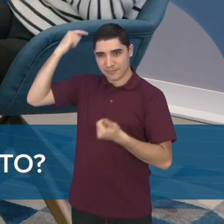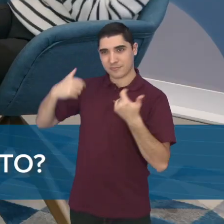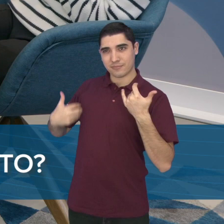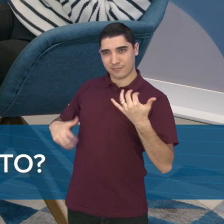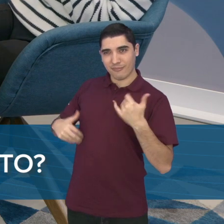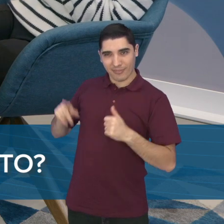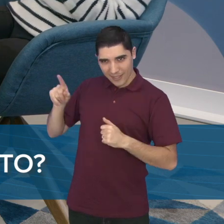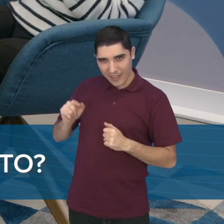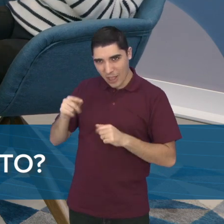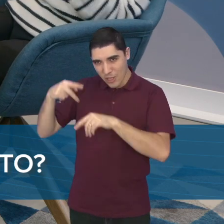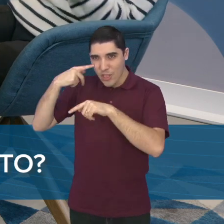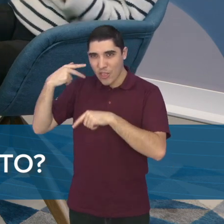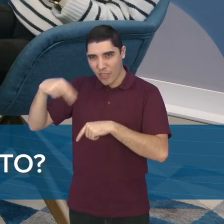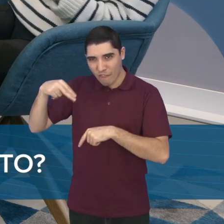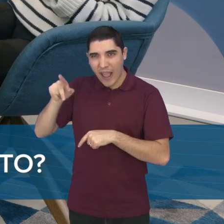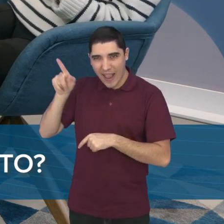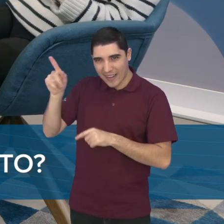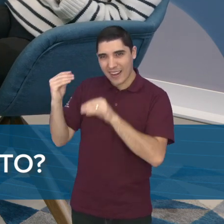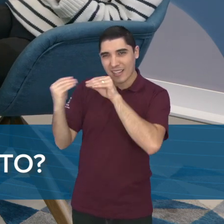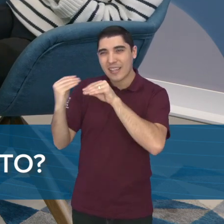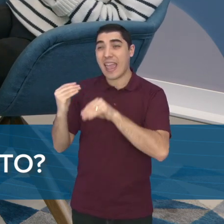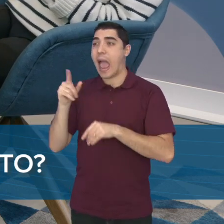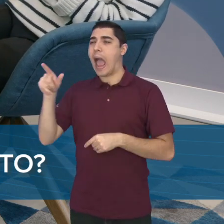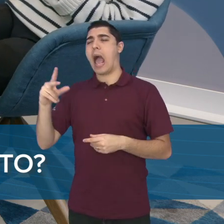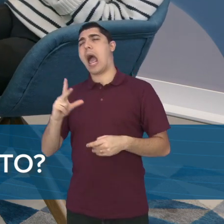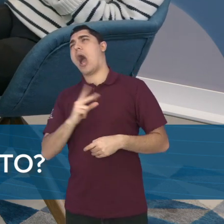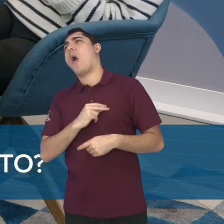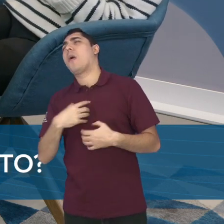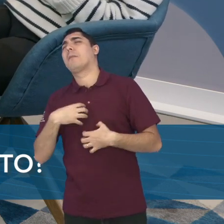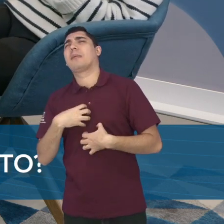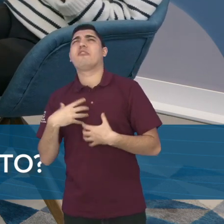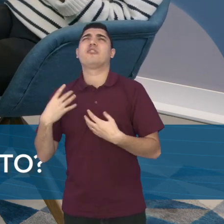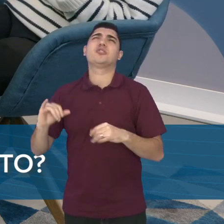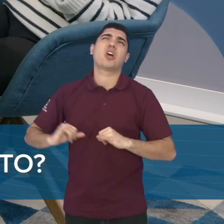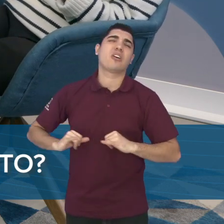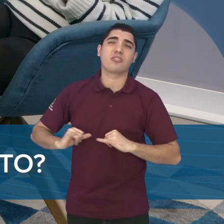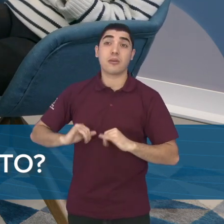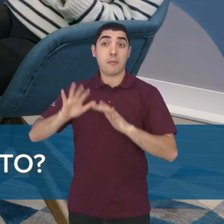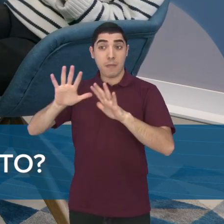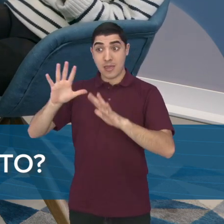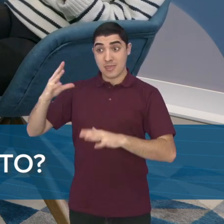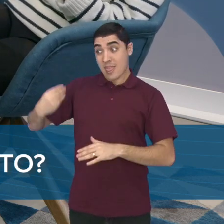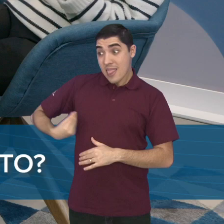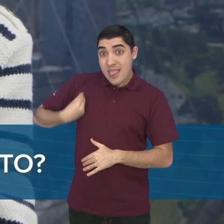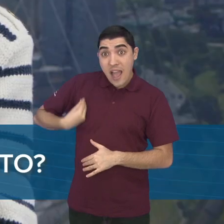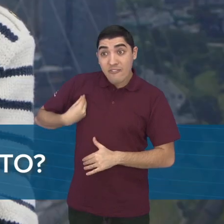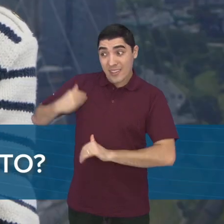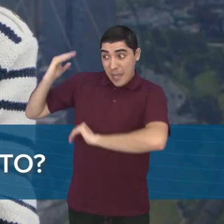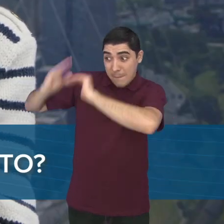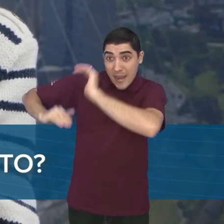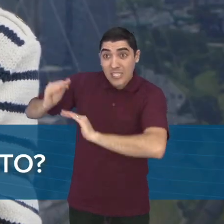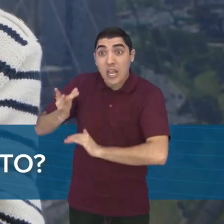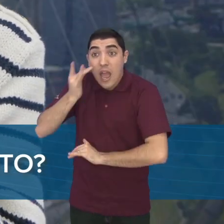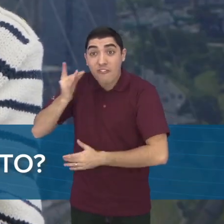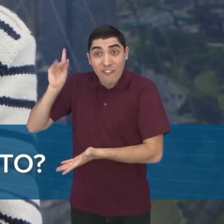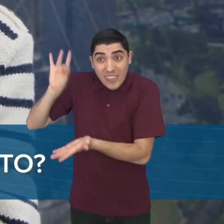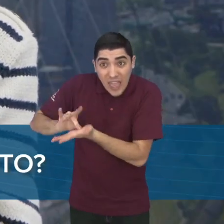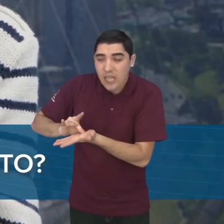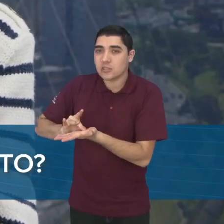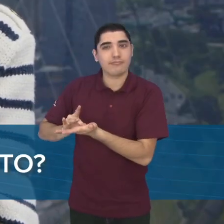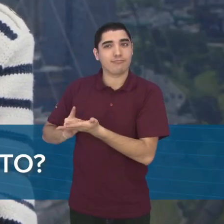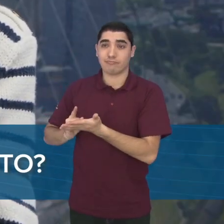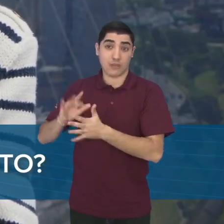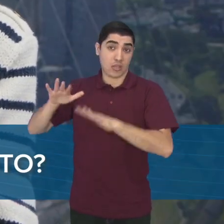de oh, meu Deus, né? E na vida real nem sempre, né, é para ser levado dessa maneira, mas tentando pensar no